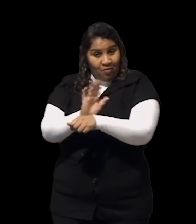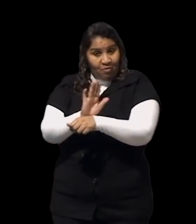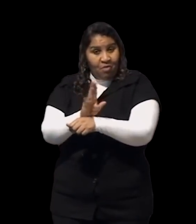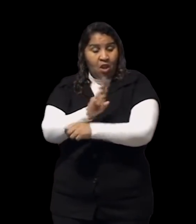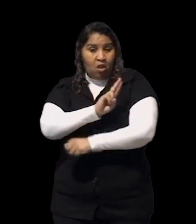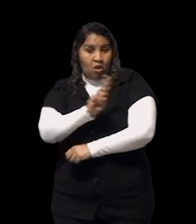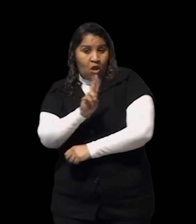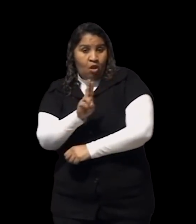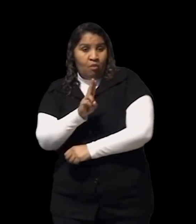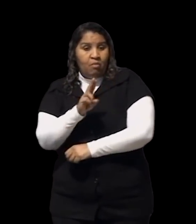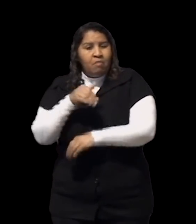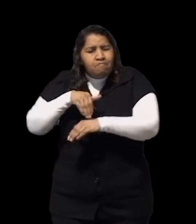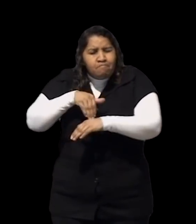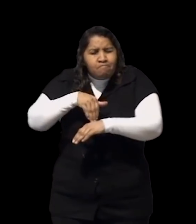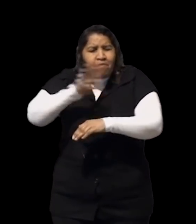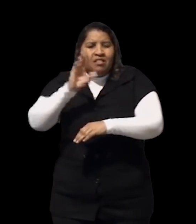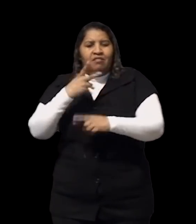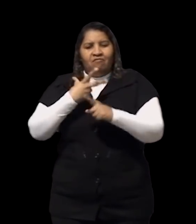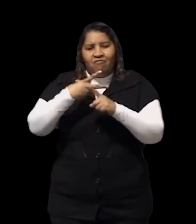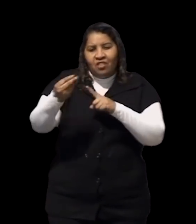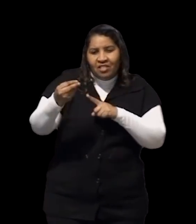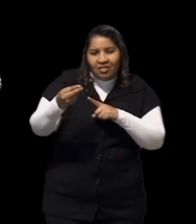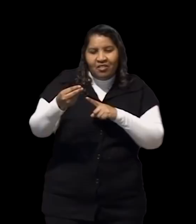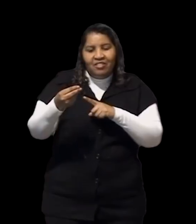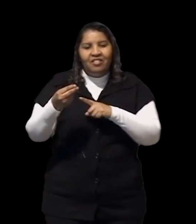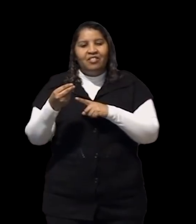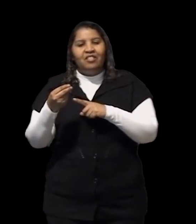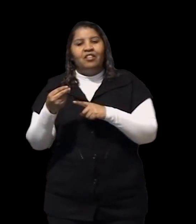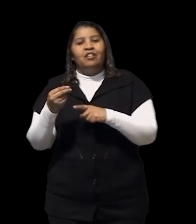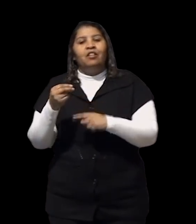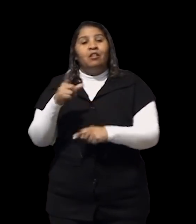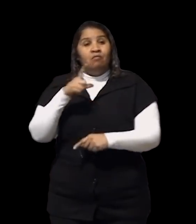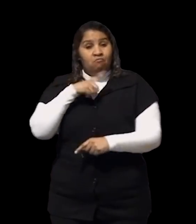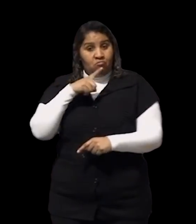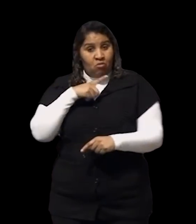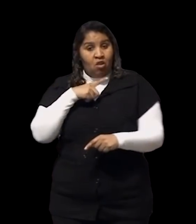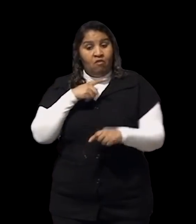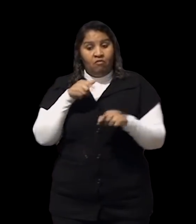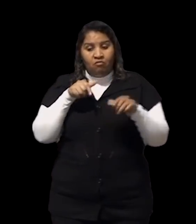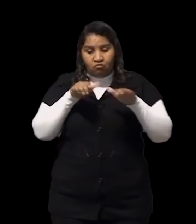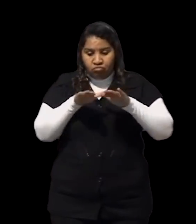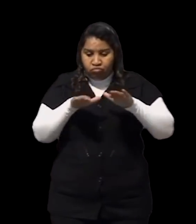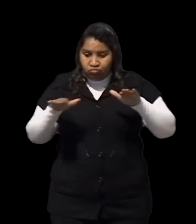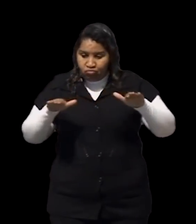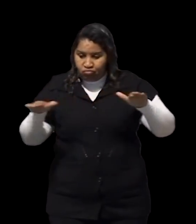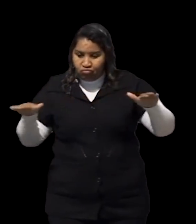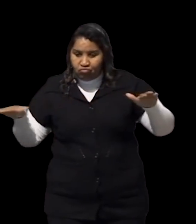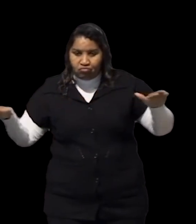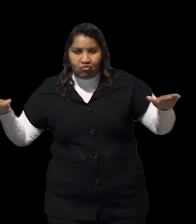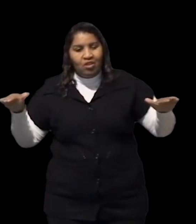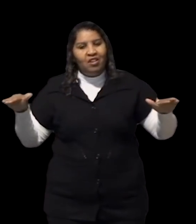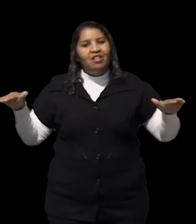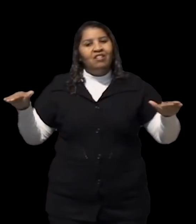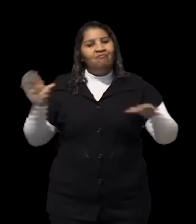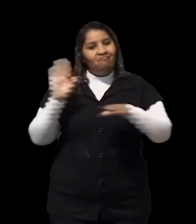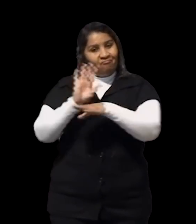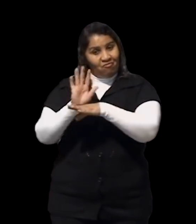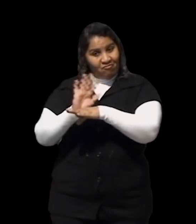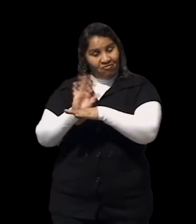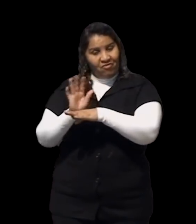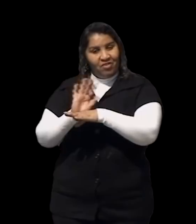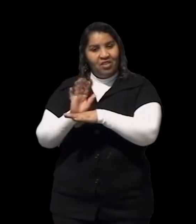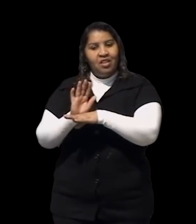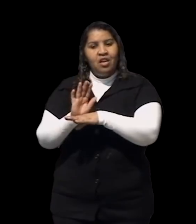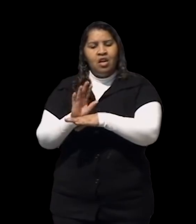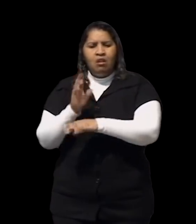vencedor baixo que vencedores nós tivemos drive movie e esse filme falou muito me emocionou muito